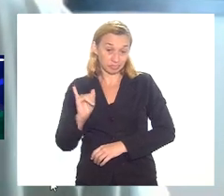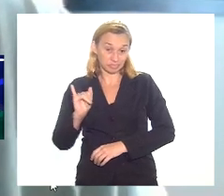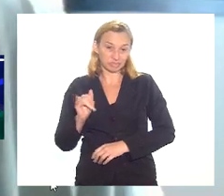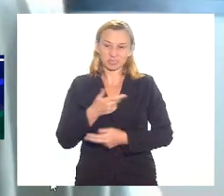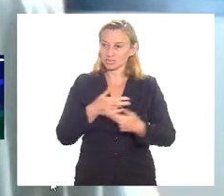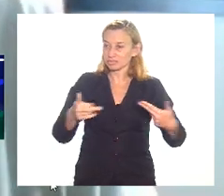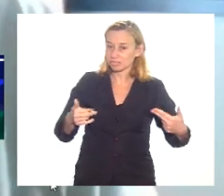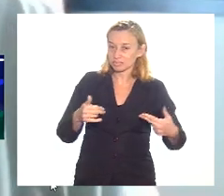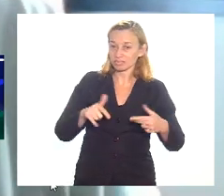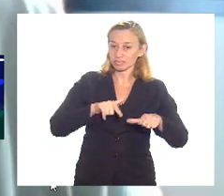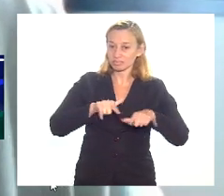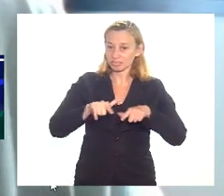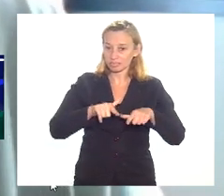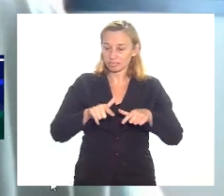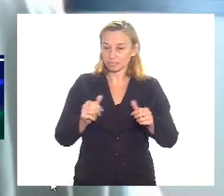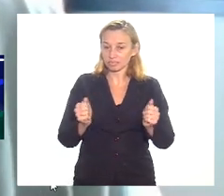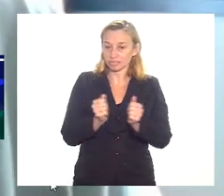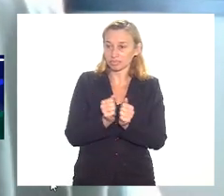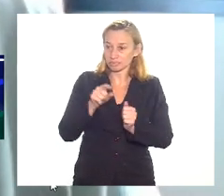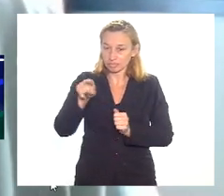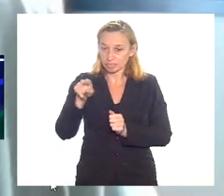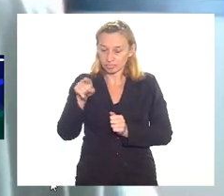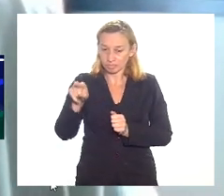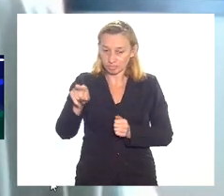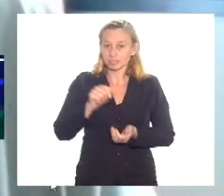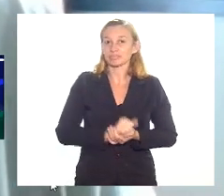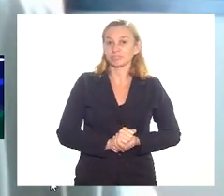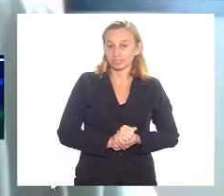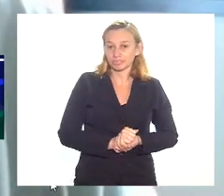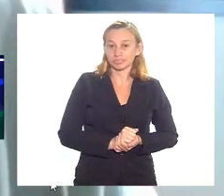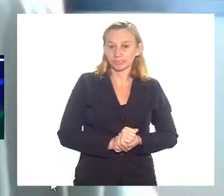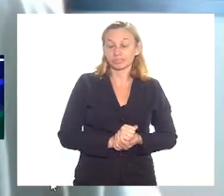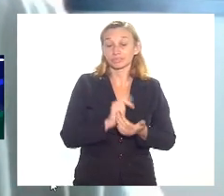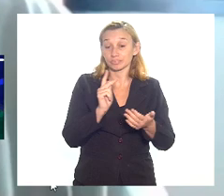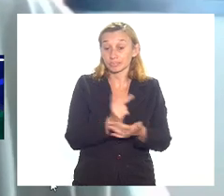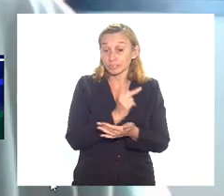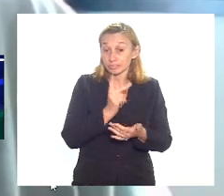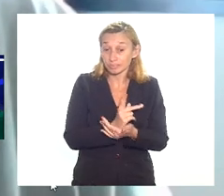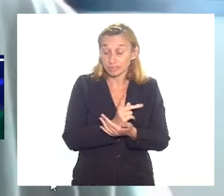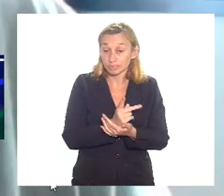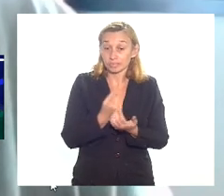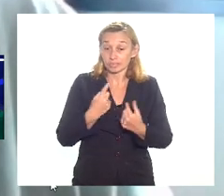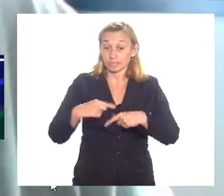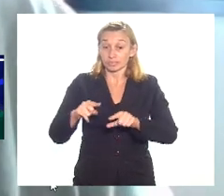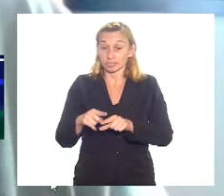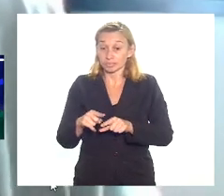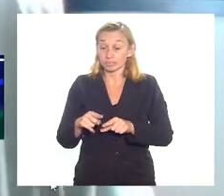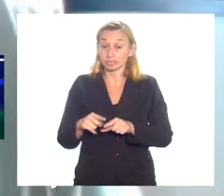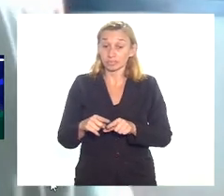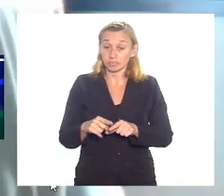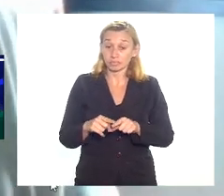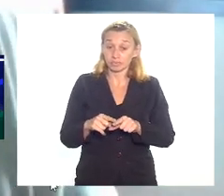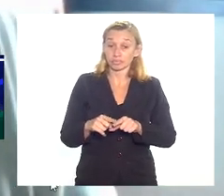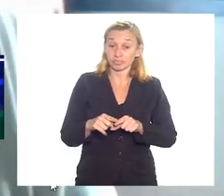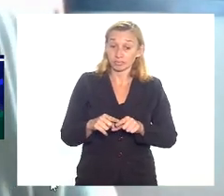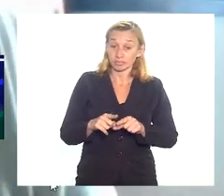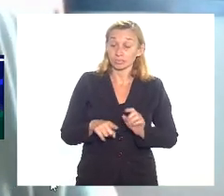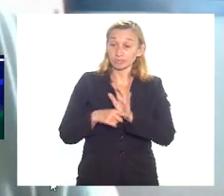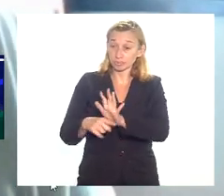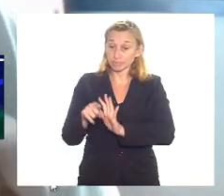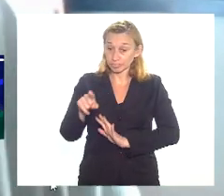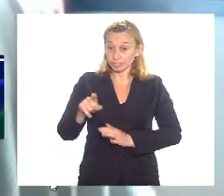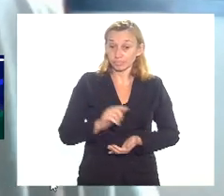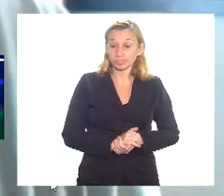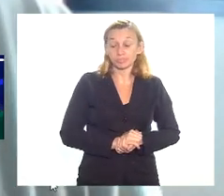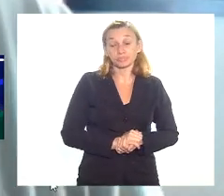com ele, fechando carvoarias ilegais e areais clandestinos na Rebio Tinguá, Reserva Biológica do Tinguá em